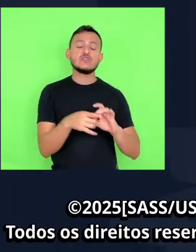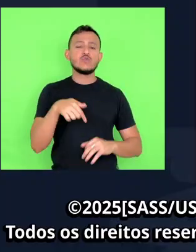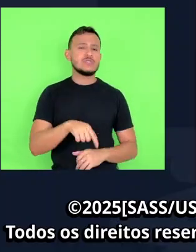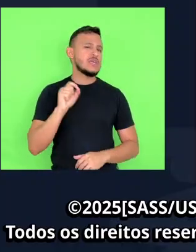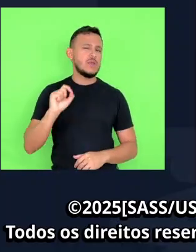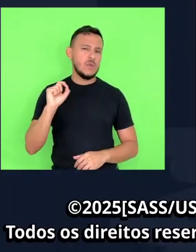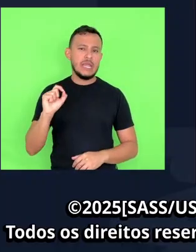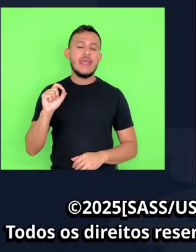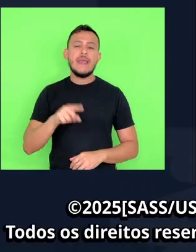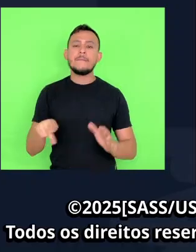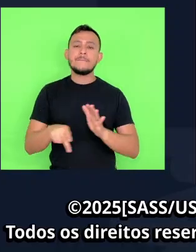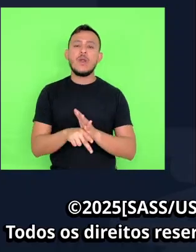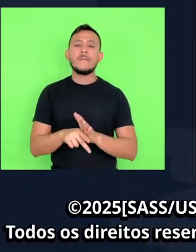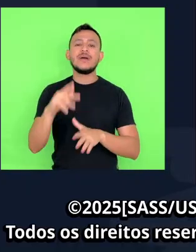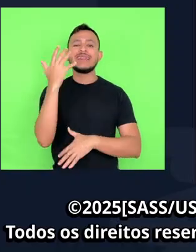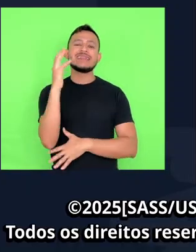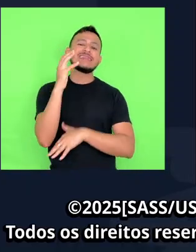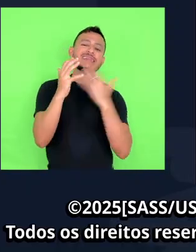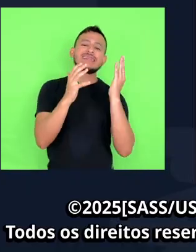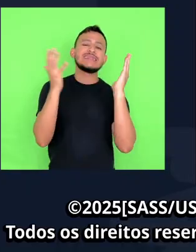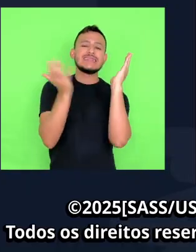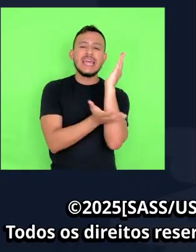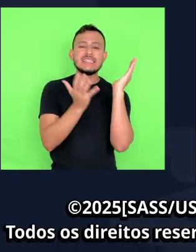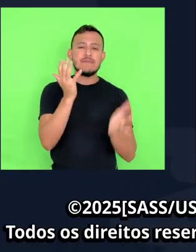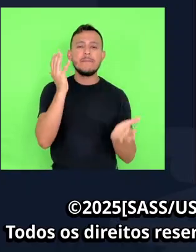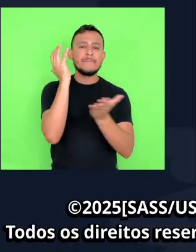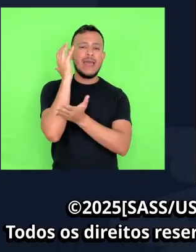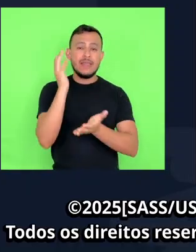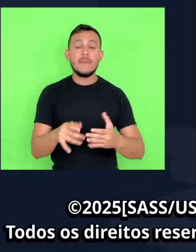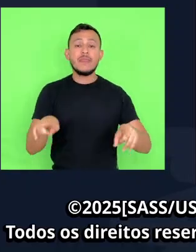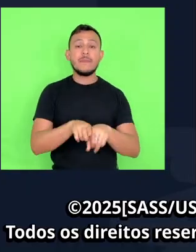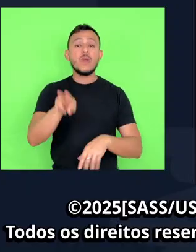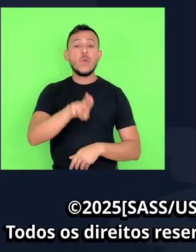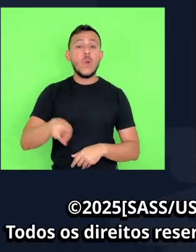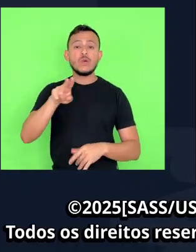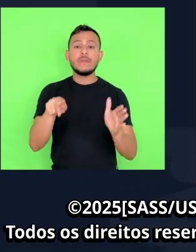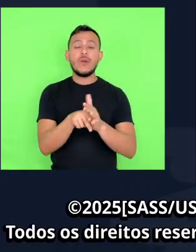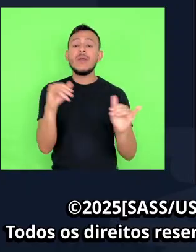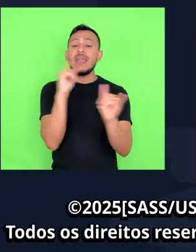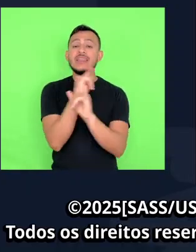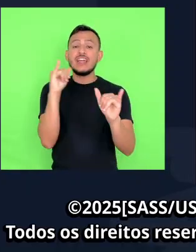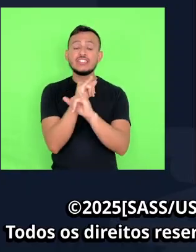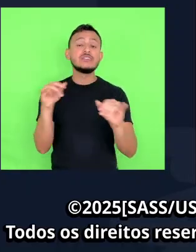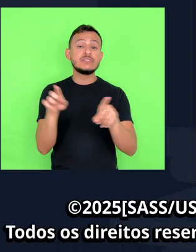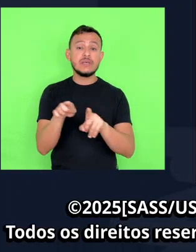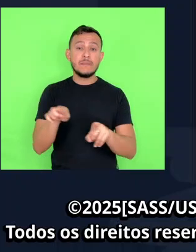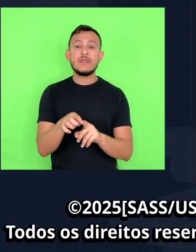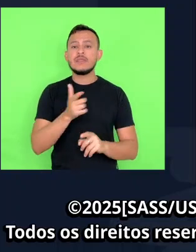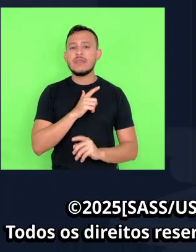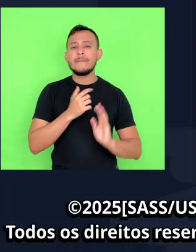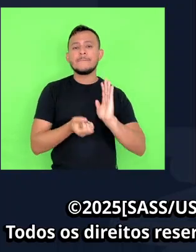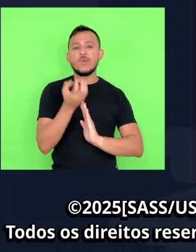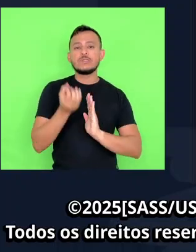associada ao desmatamento. Depois nós temos aqui o uso de energia, também na